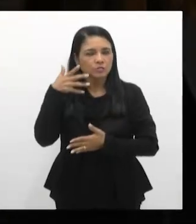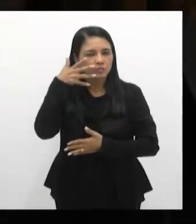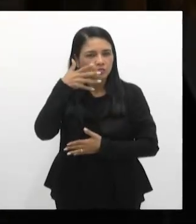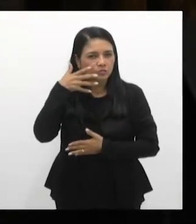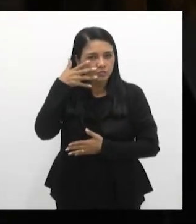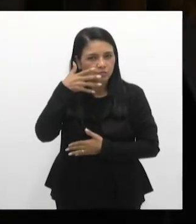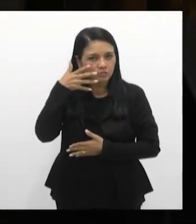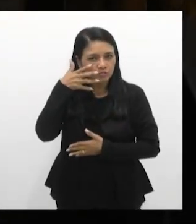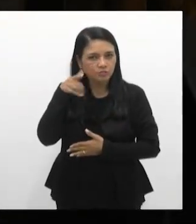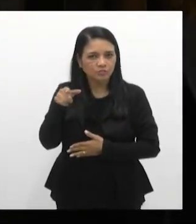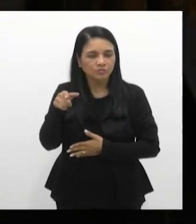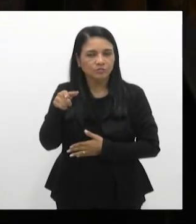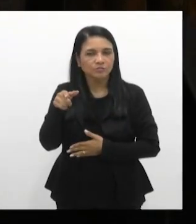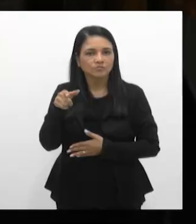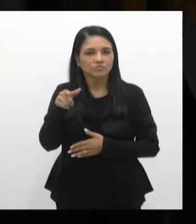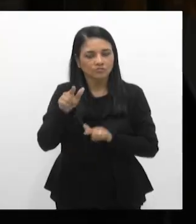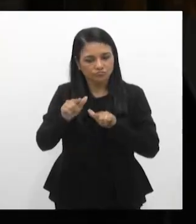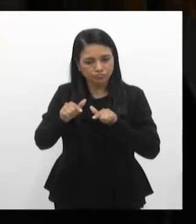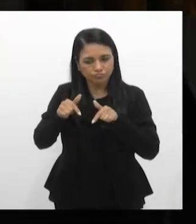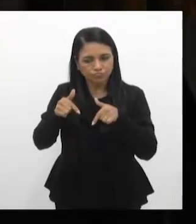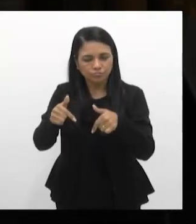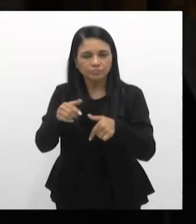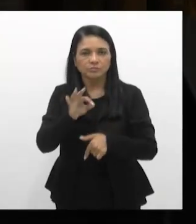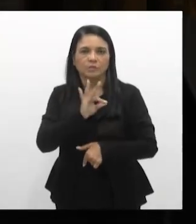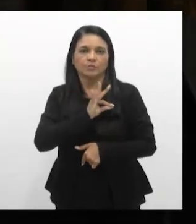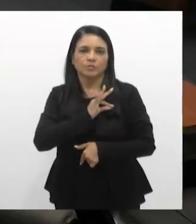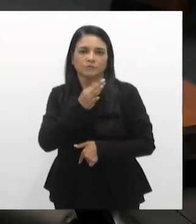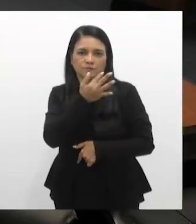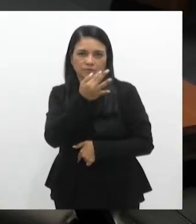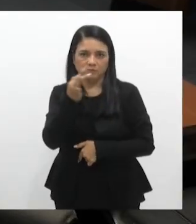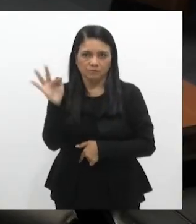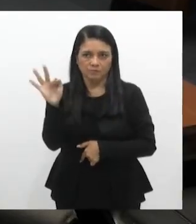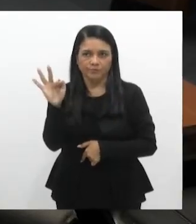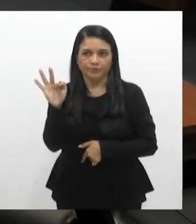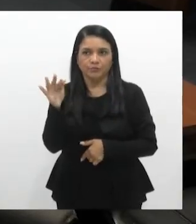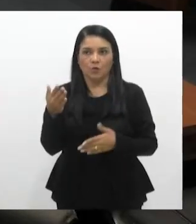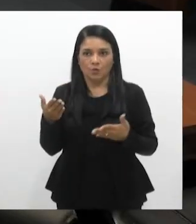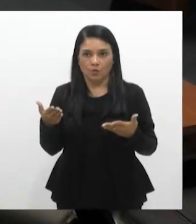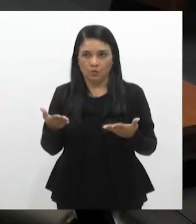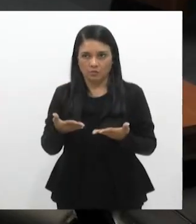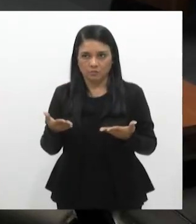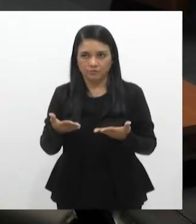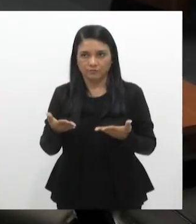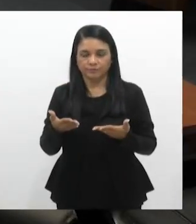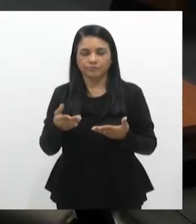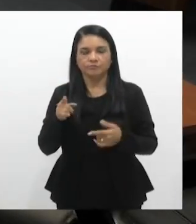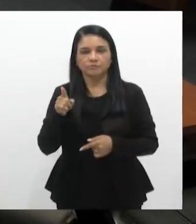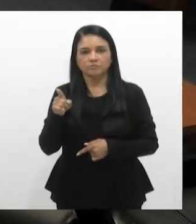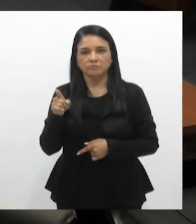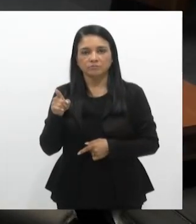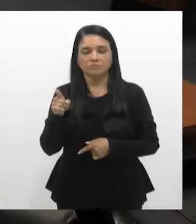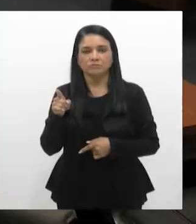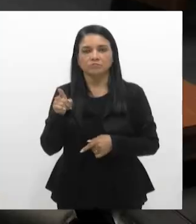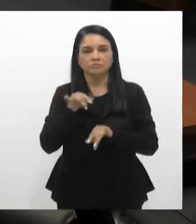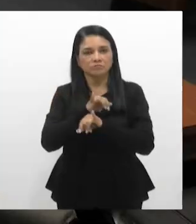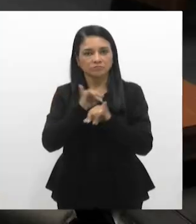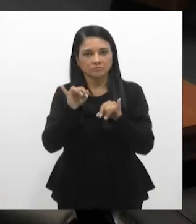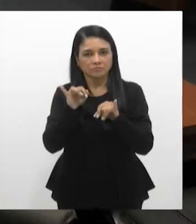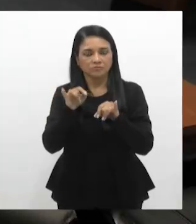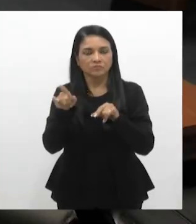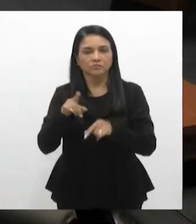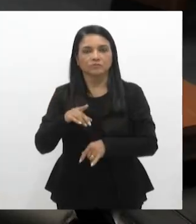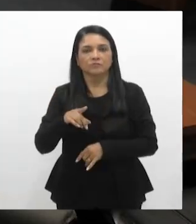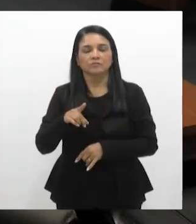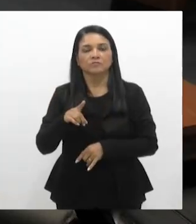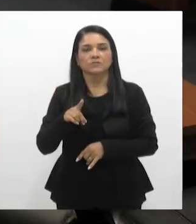discurso sobre a operação da Polícia Federal de hoje, e Vossa Excelência citou o descaminho,